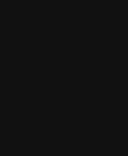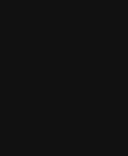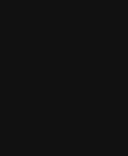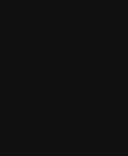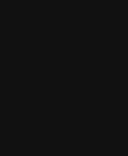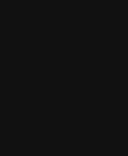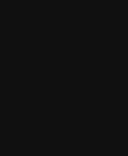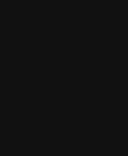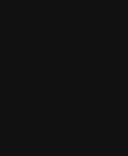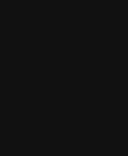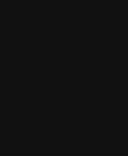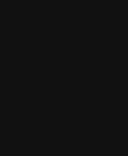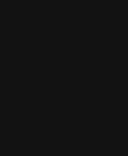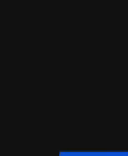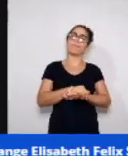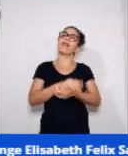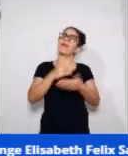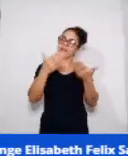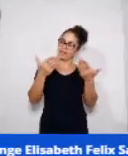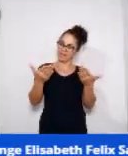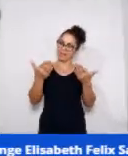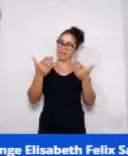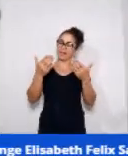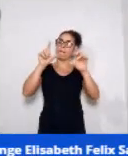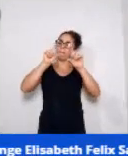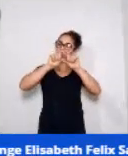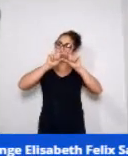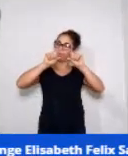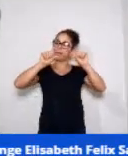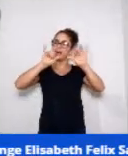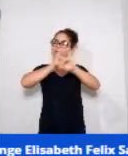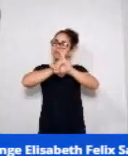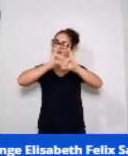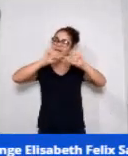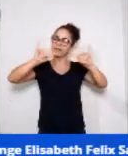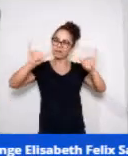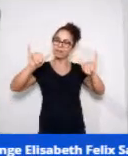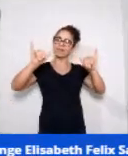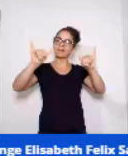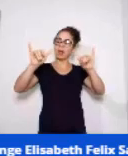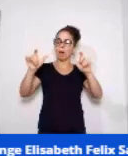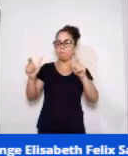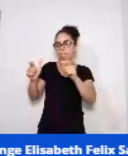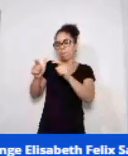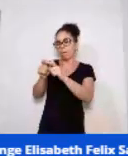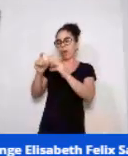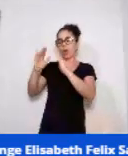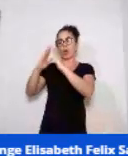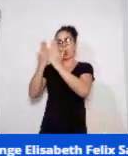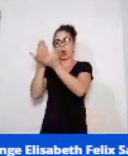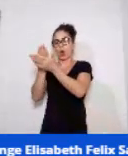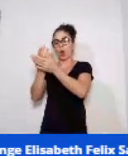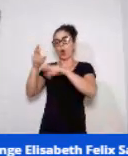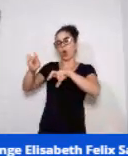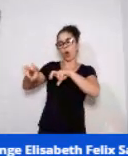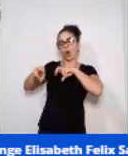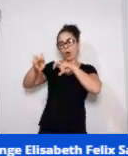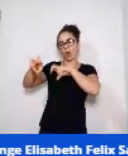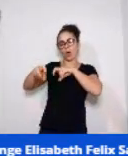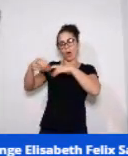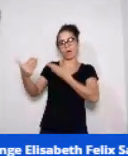Então é isso, é essa mensagem que a gente, enquanto uma pequena escola rural, quer deixar para vocês,